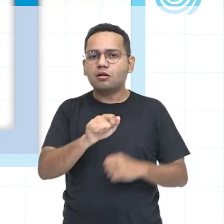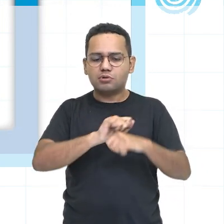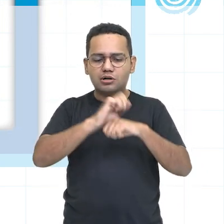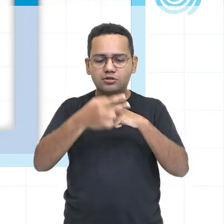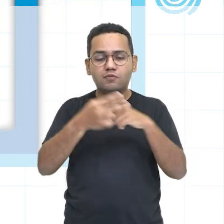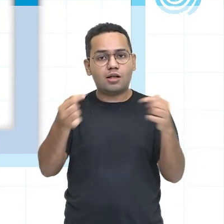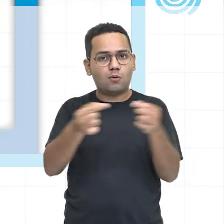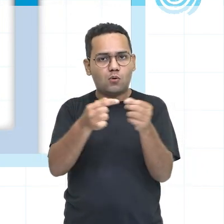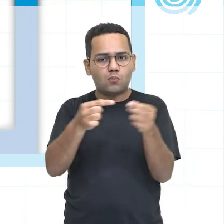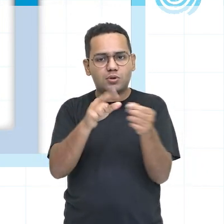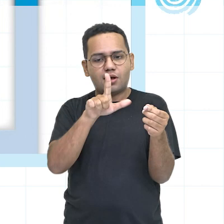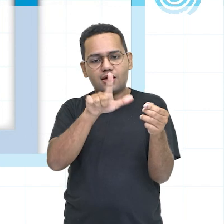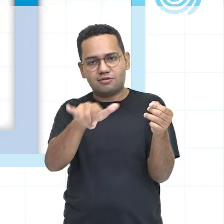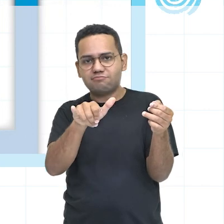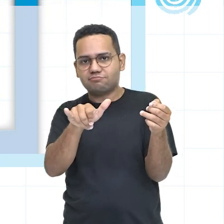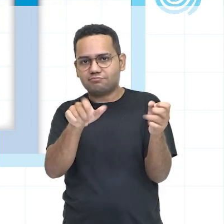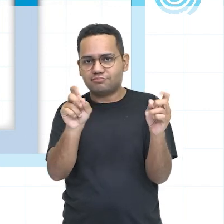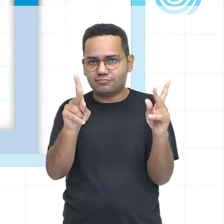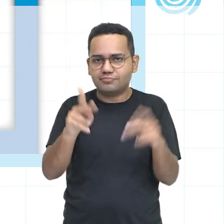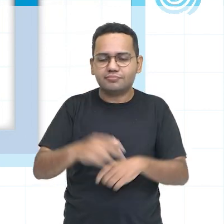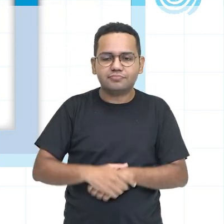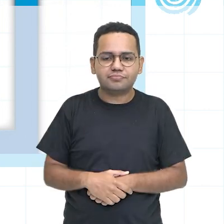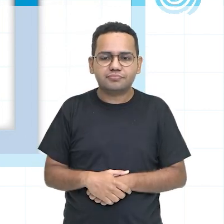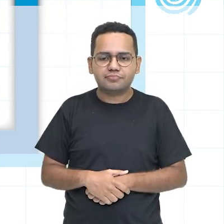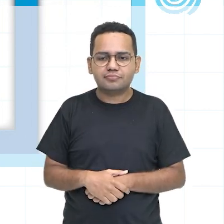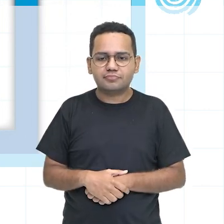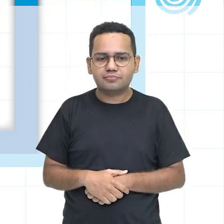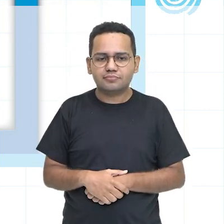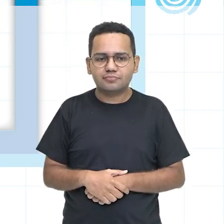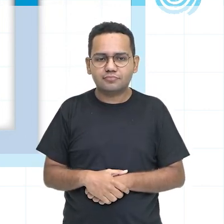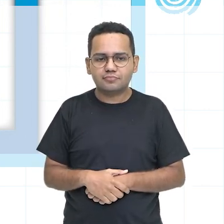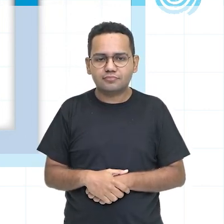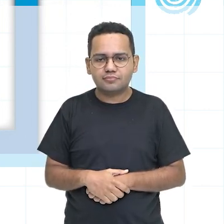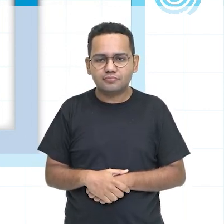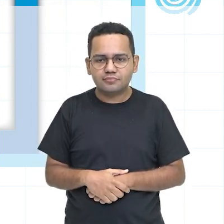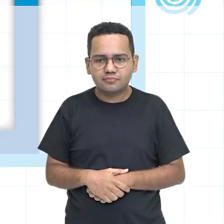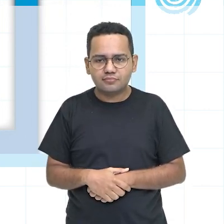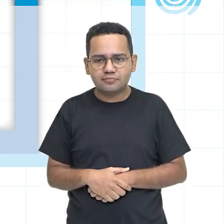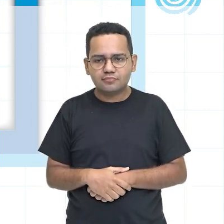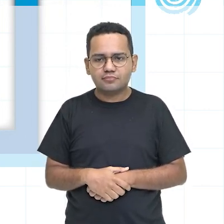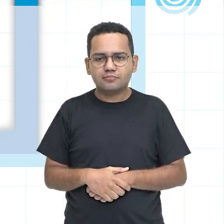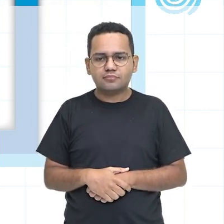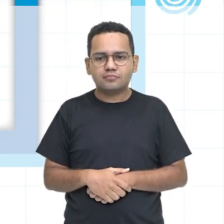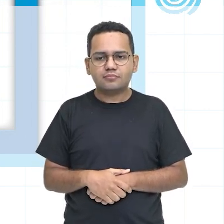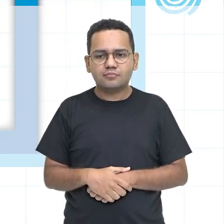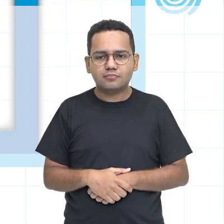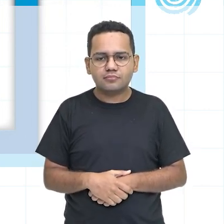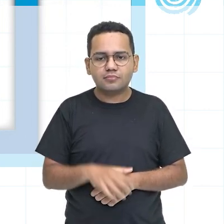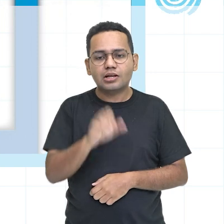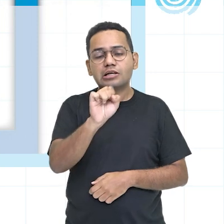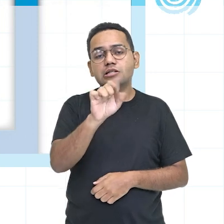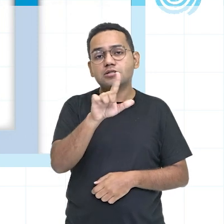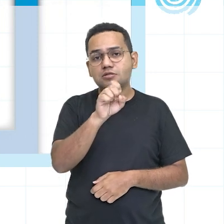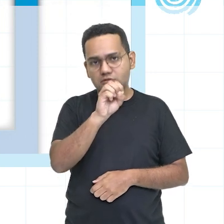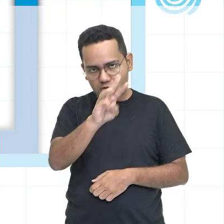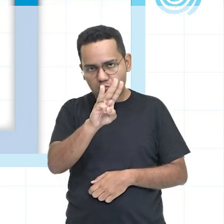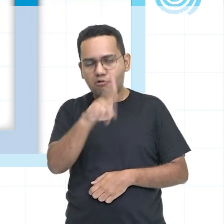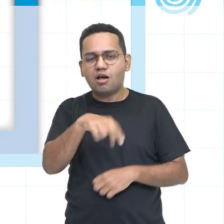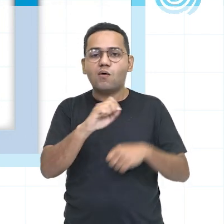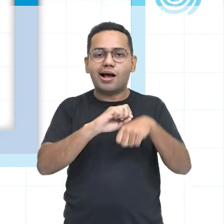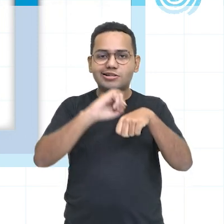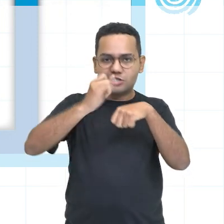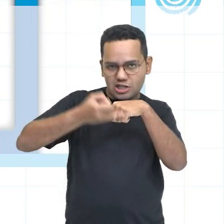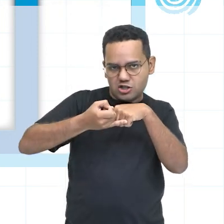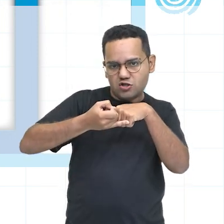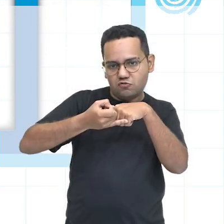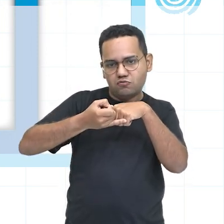certo? Então, slow é o adjetivo, slowly vai ficar um advérbio, então o ly vai transformar ele em um